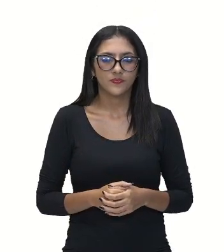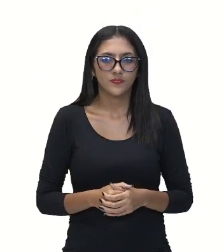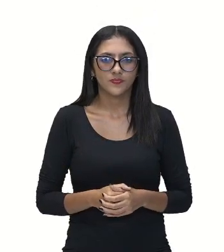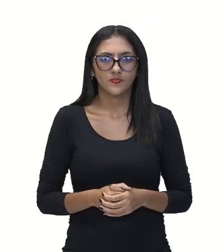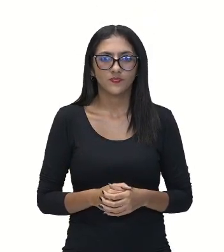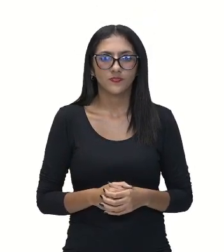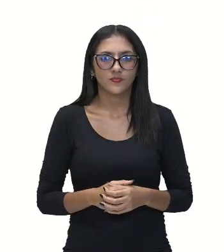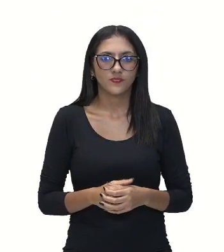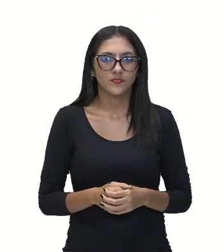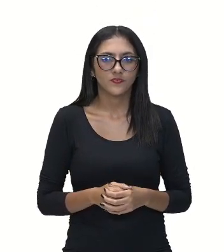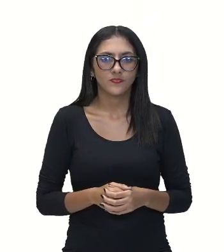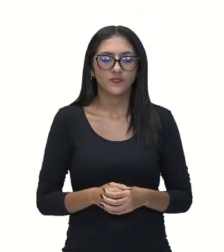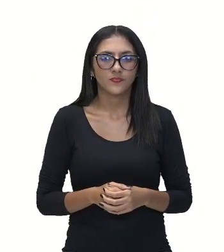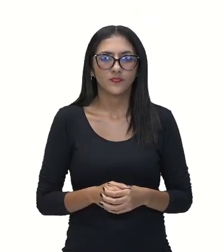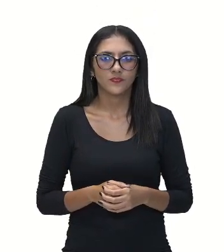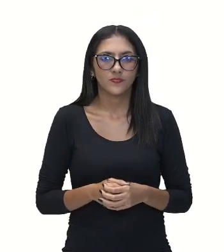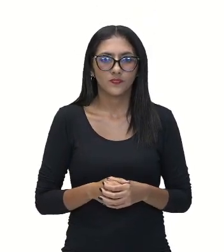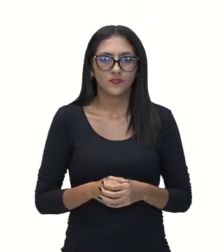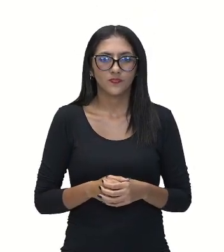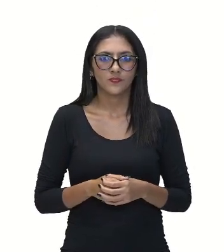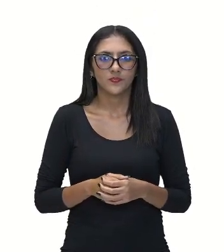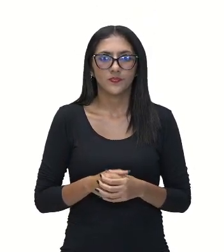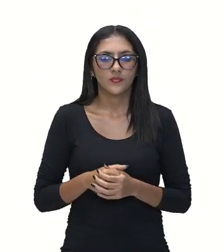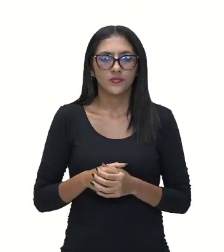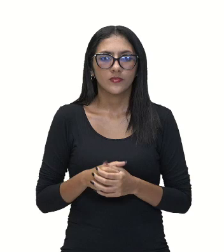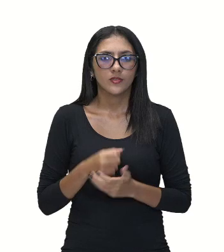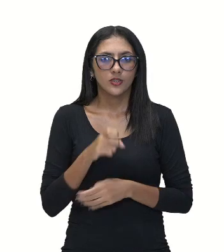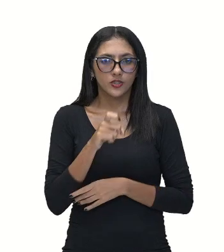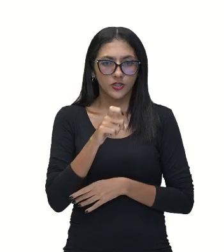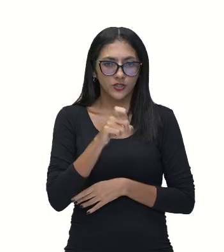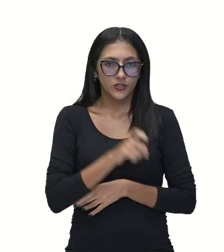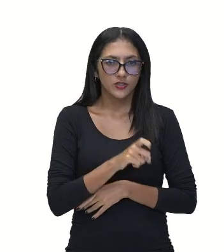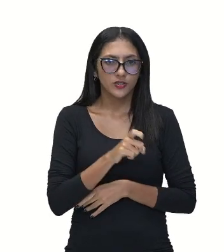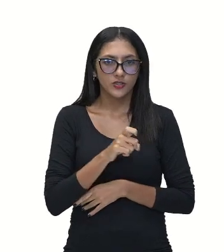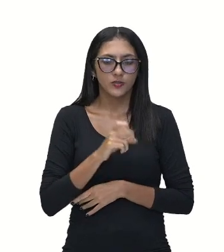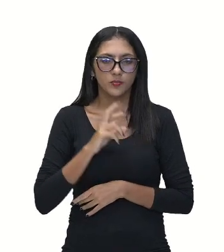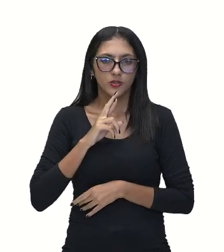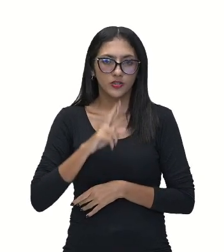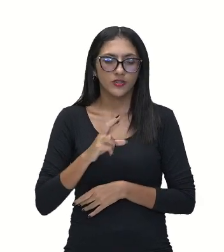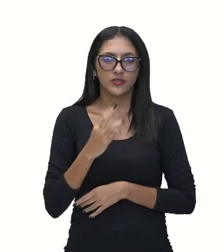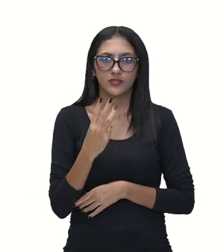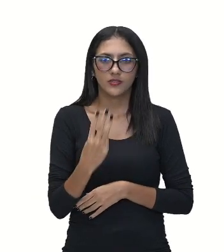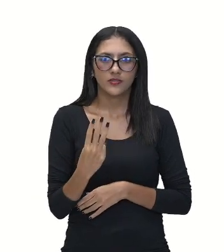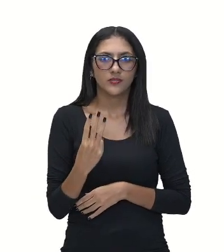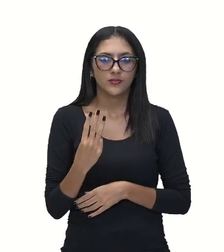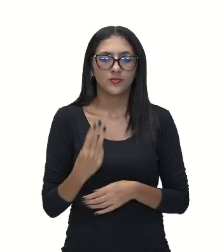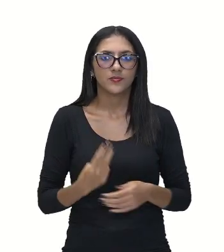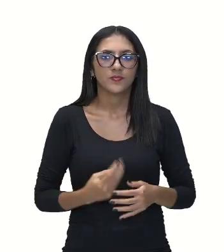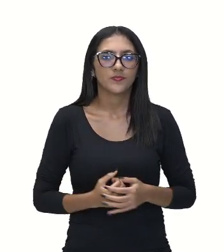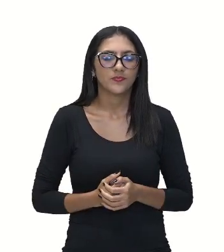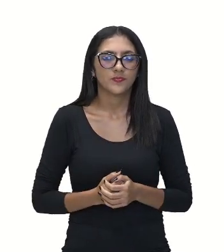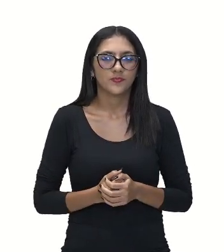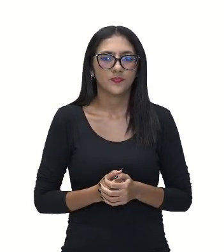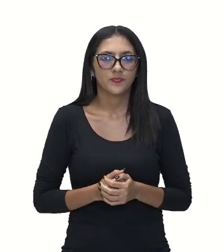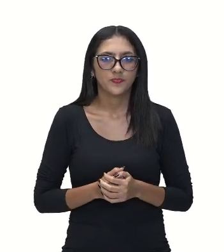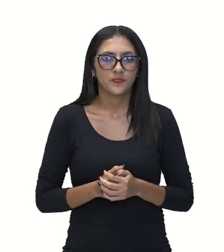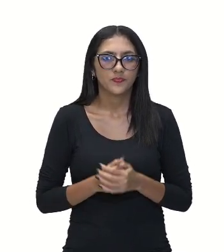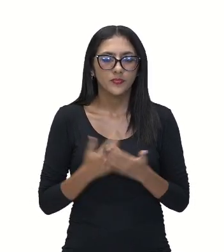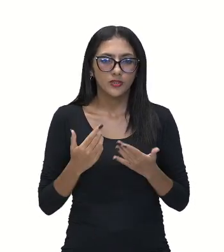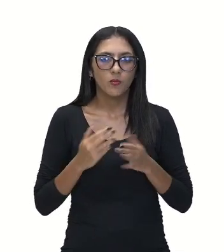espaço ficamos então que x é igual a 3 que isso quer dizer que a